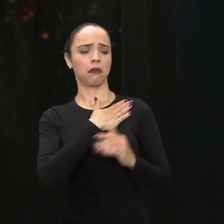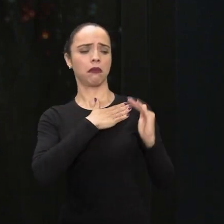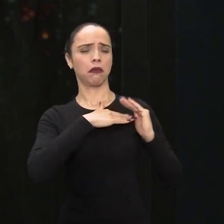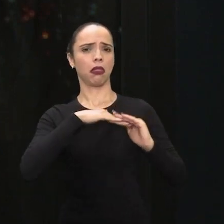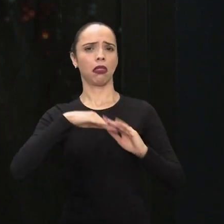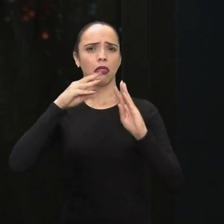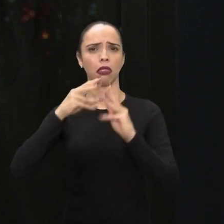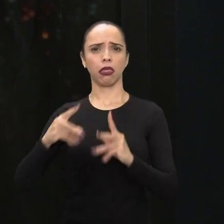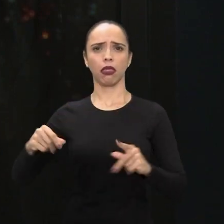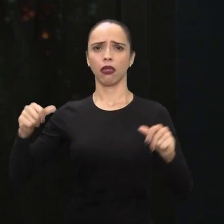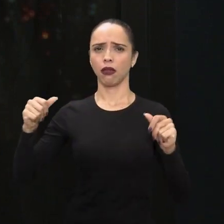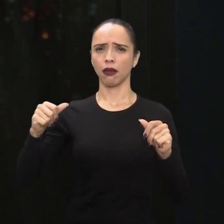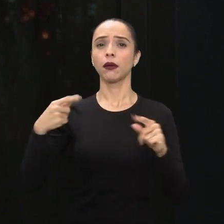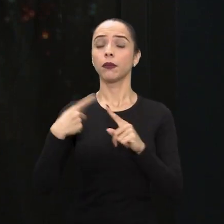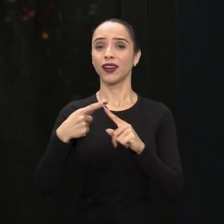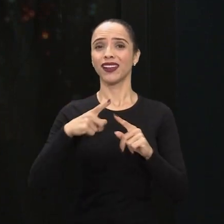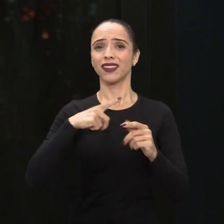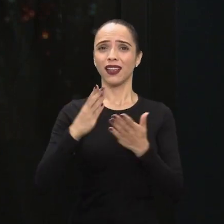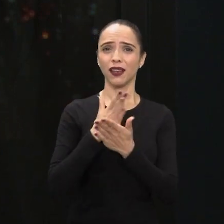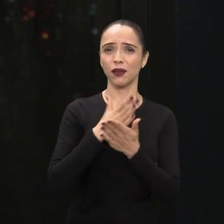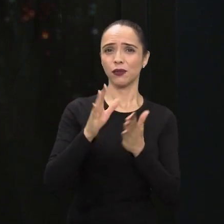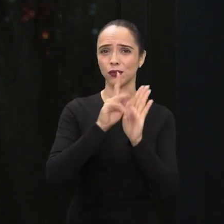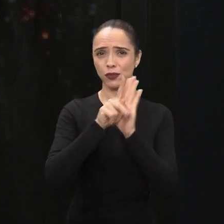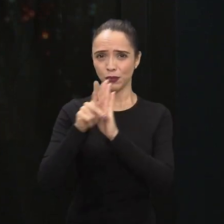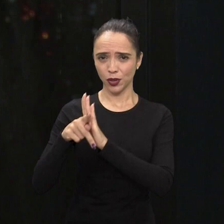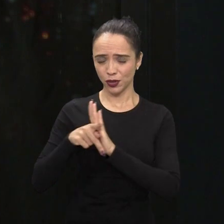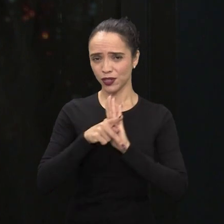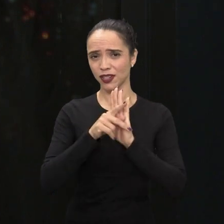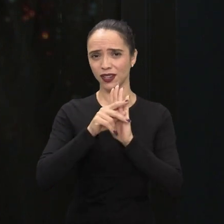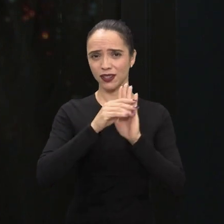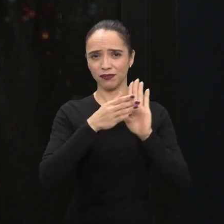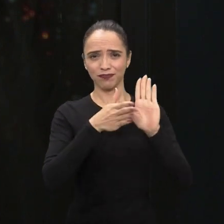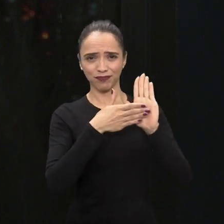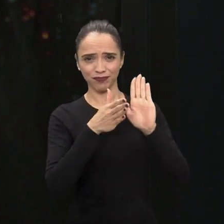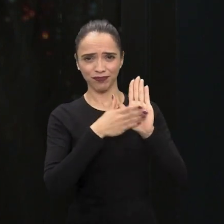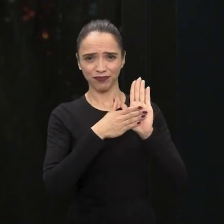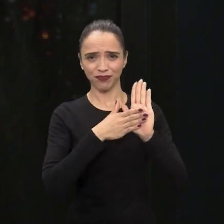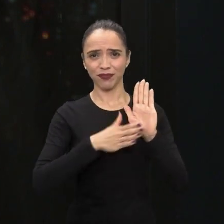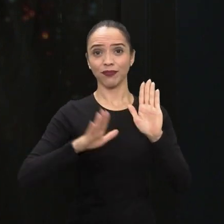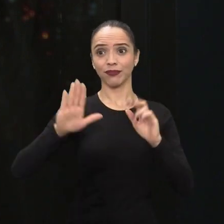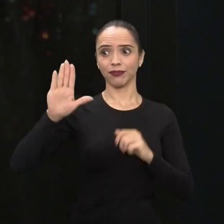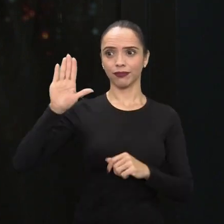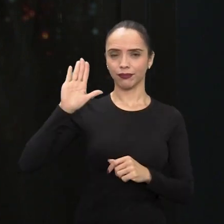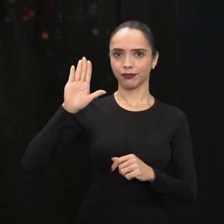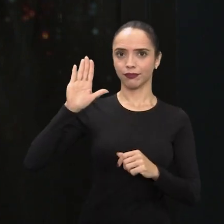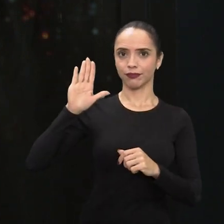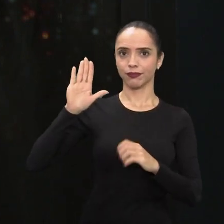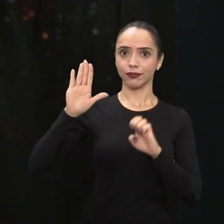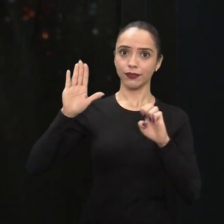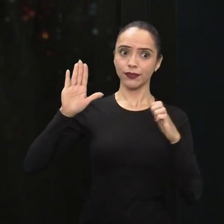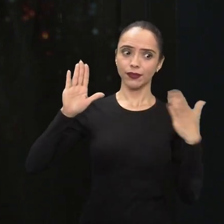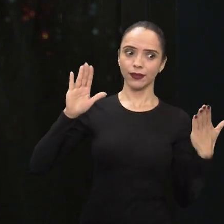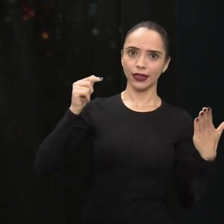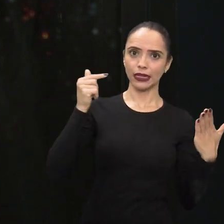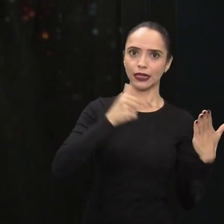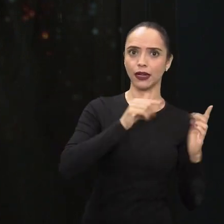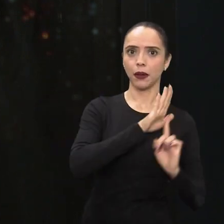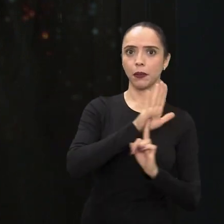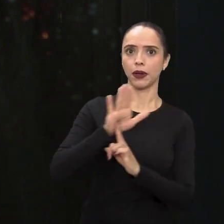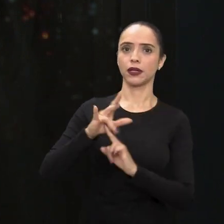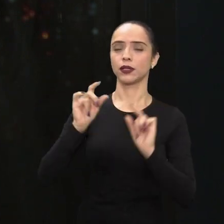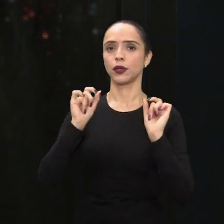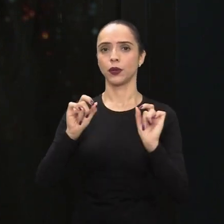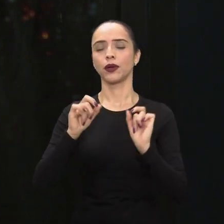que alguns planos dos candidatos mais a esquerda Colocaram um dos candidatos mais bem colocados também colocou que é exatamente